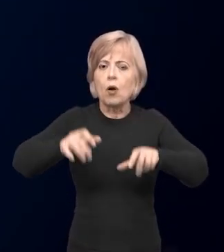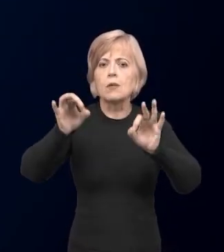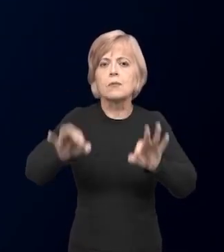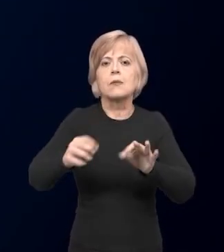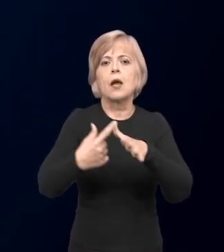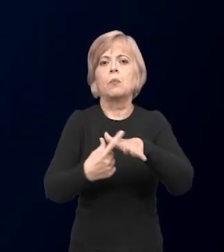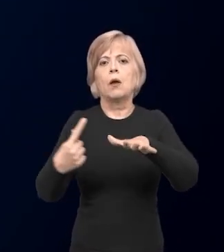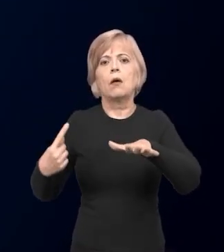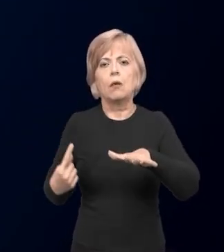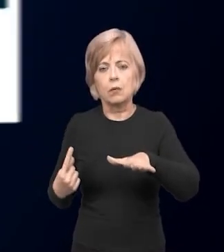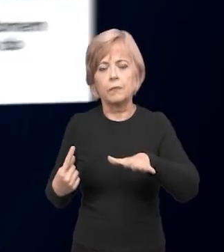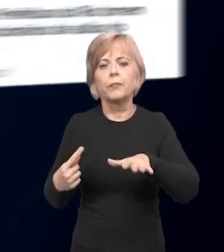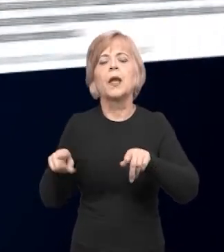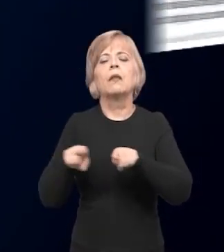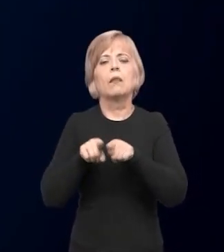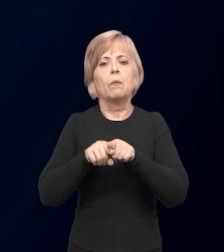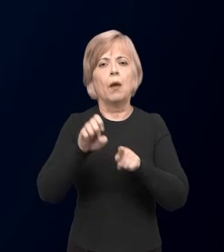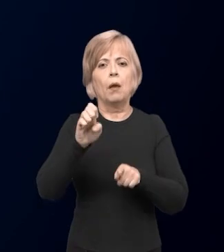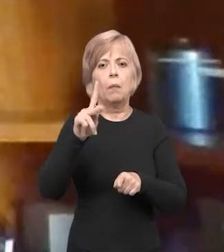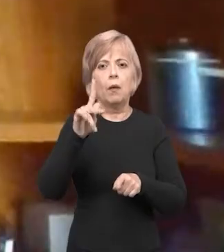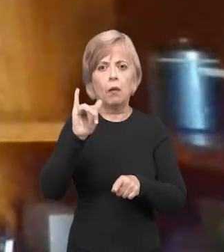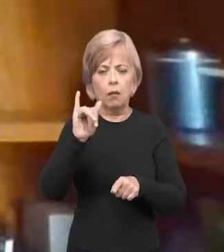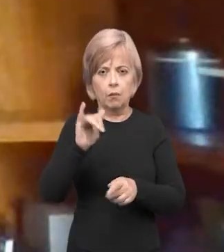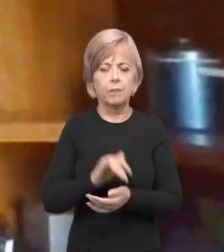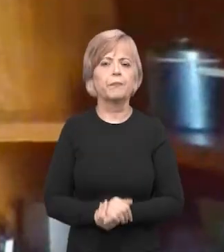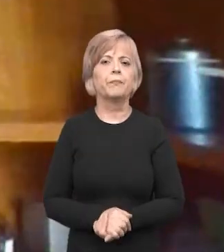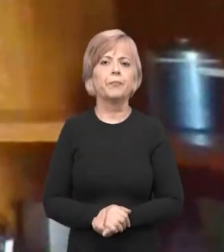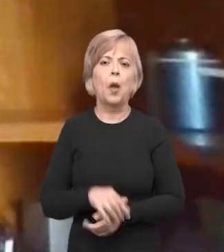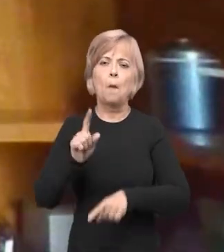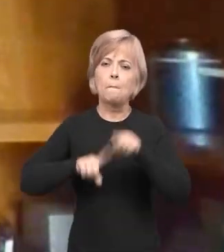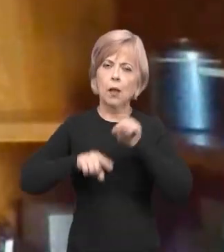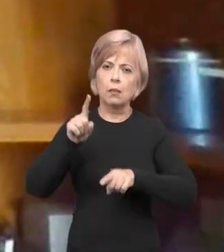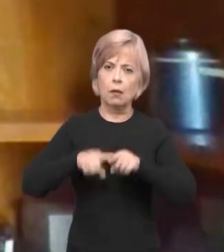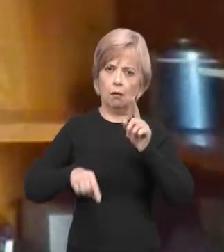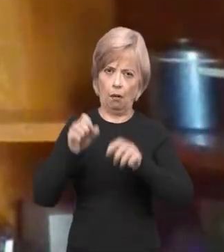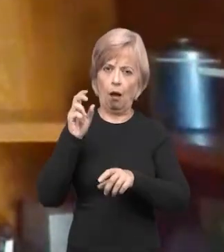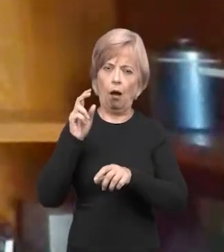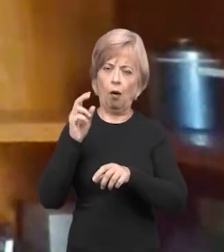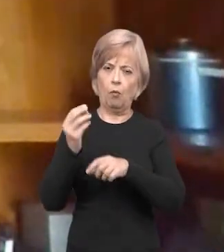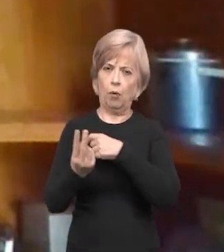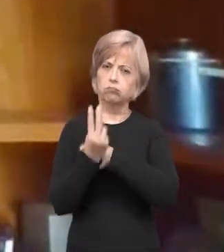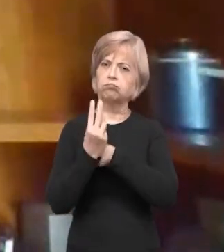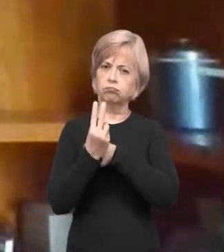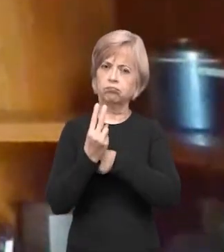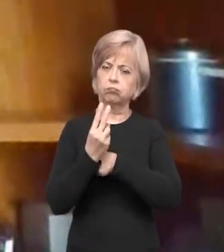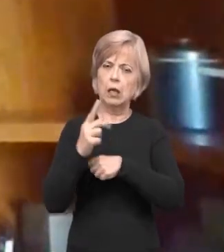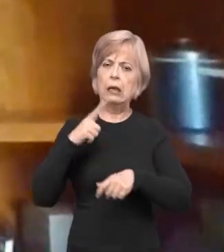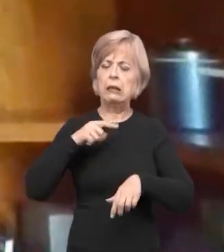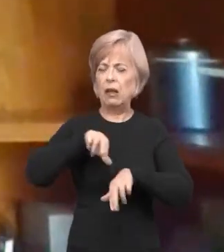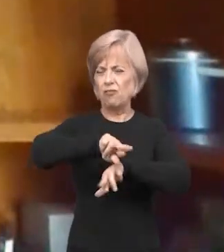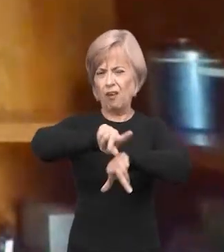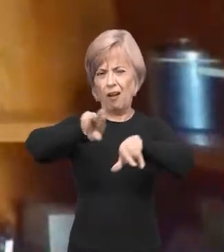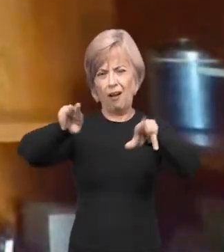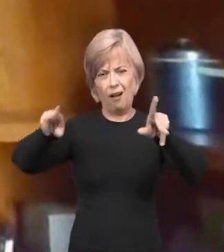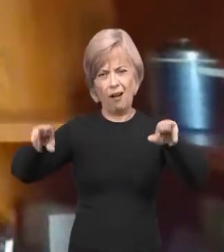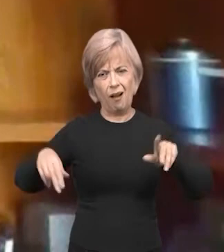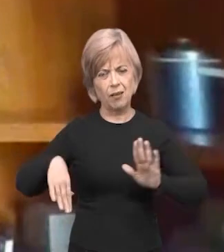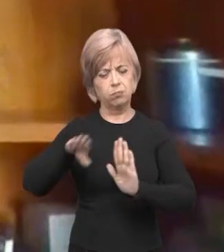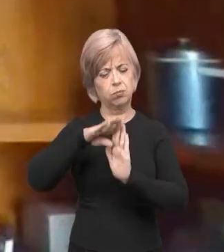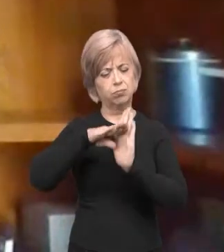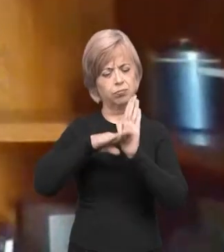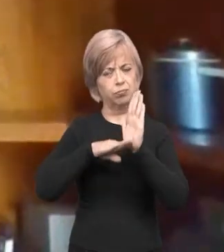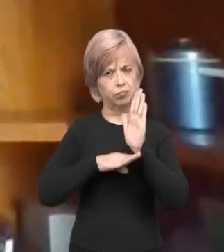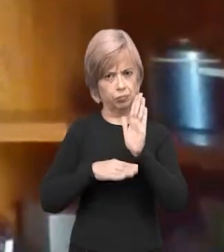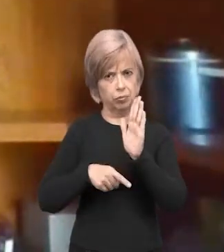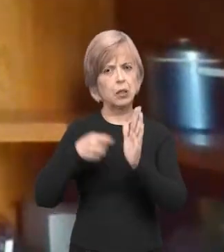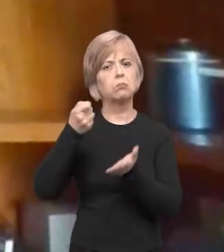isolamento. A questão do EPI também, enfim, são vários, da testagem, são várias medidas preventivas